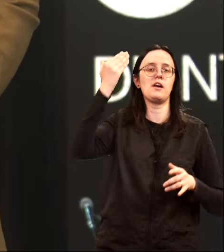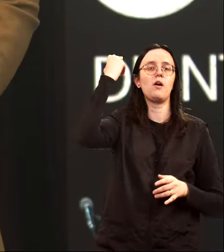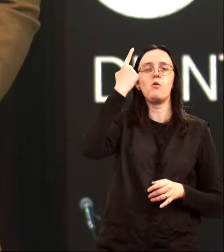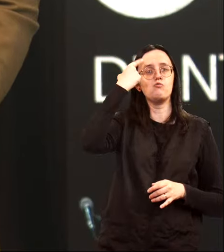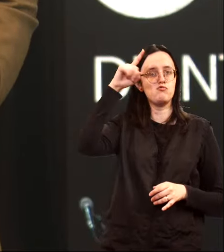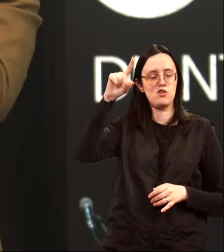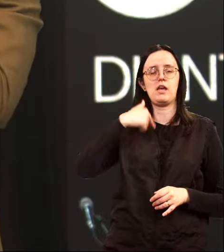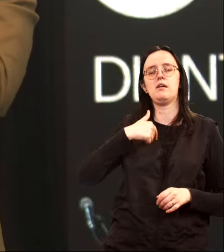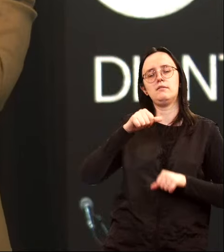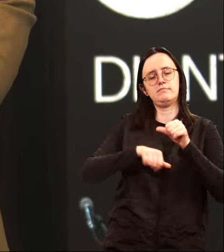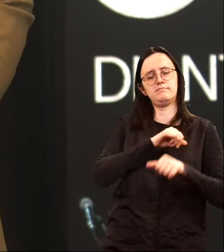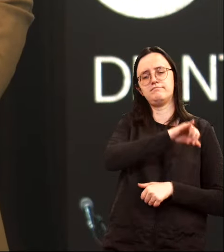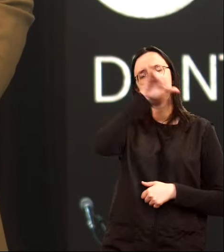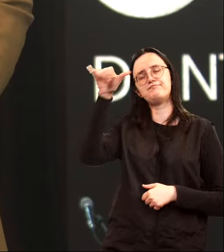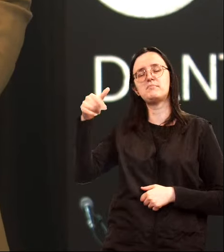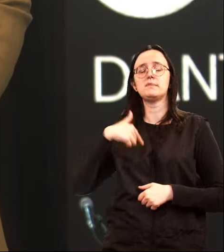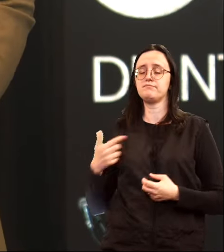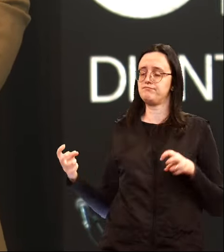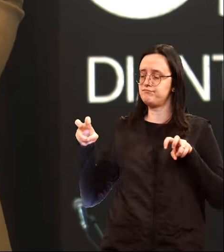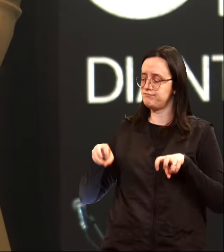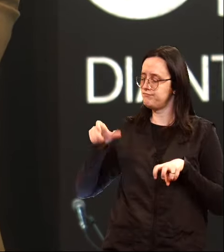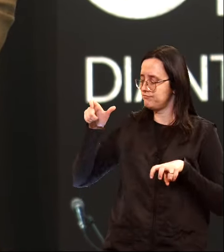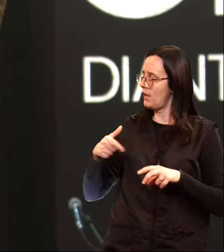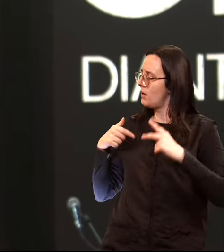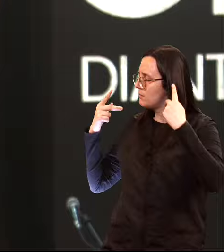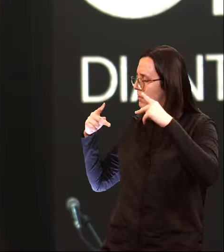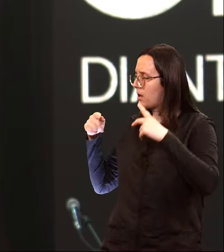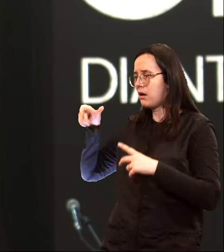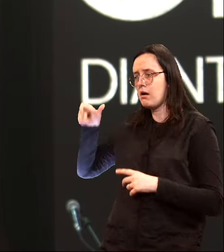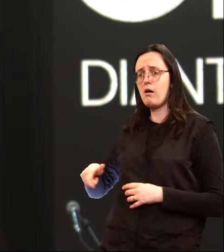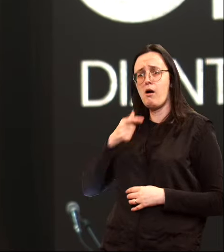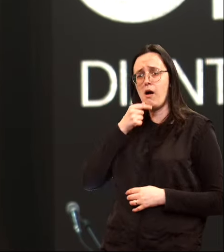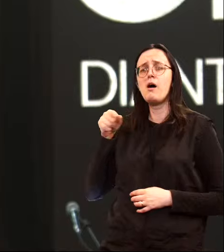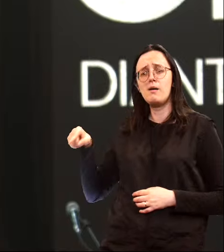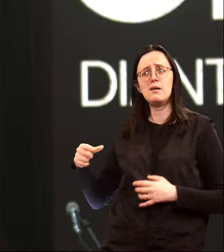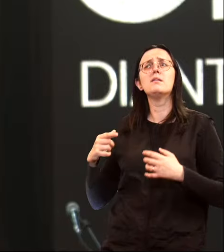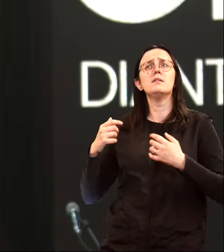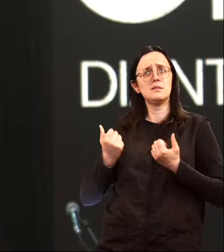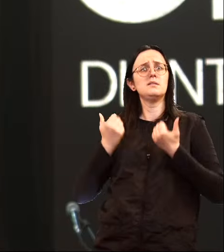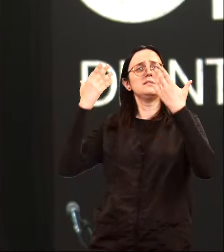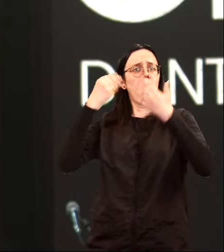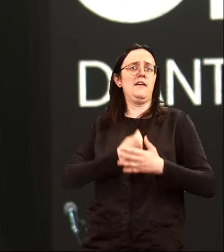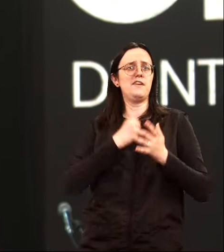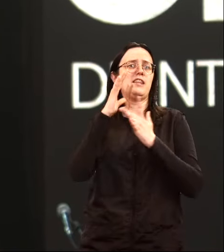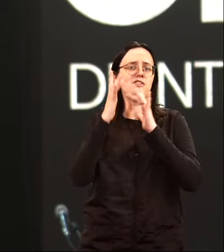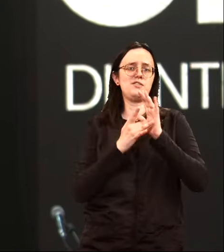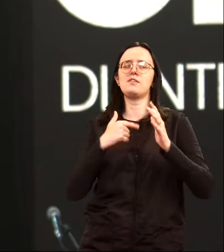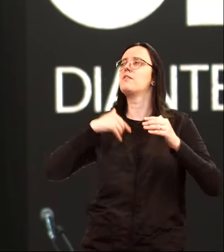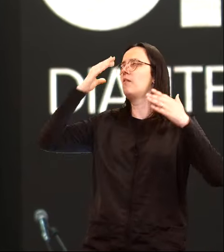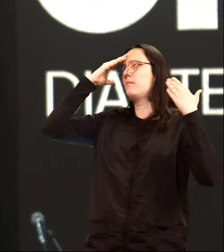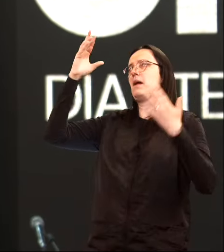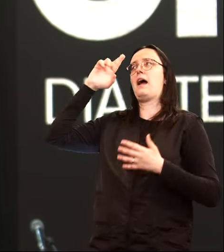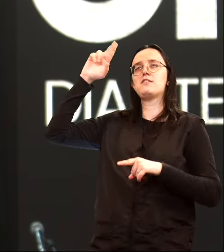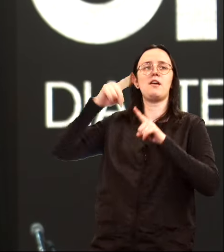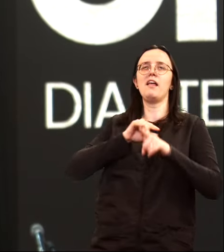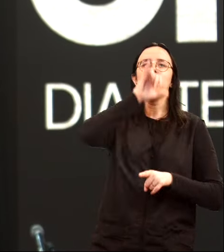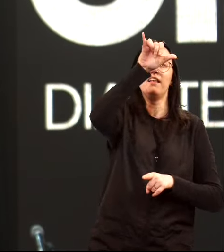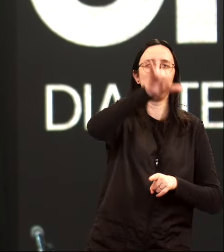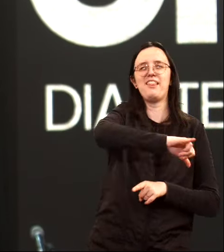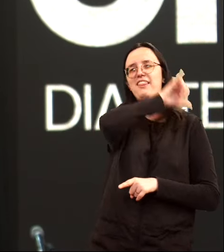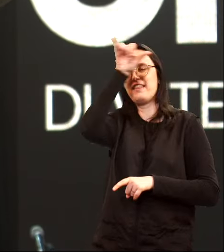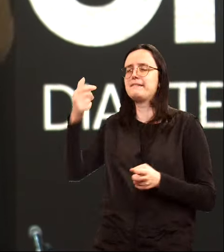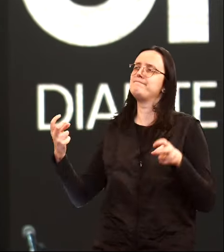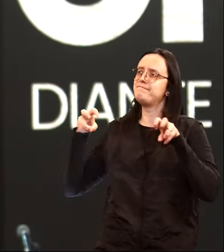mudou o meu itinerário. Ele sentou do lado do meu voo. Eu preguei o evangelho para ele e ele entregou a vida a Jesus. Obrigado, Senhor, pelo